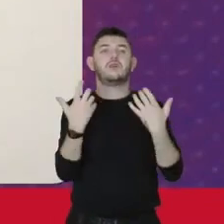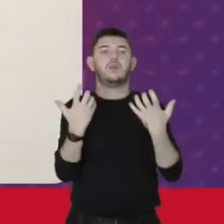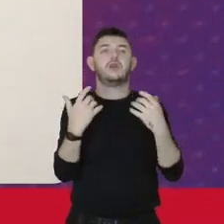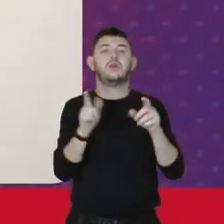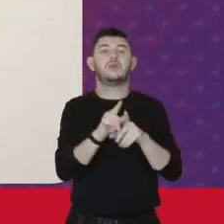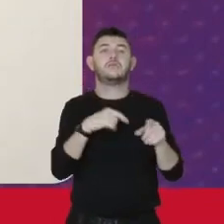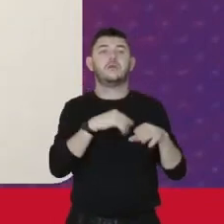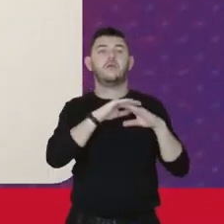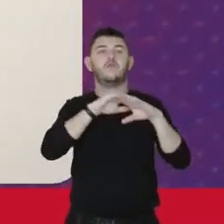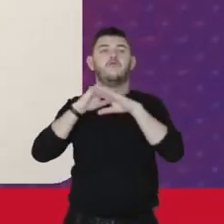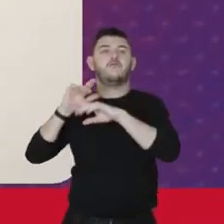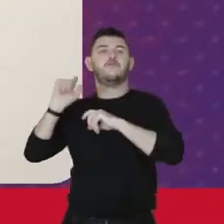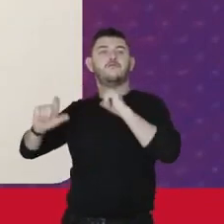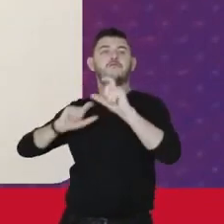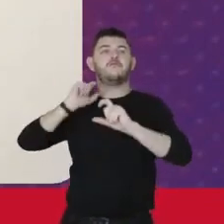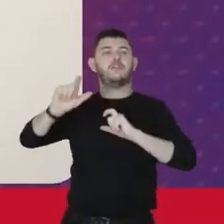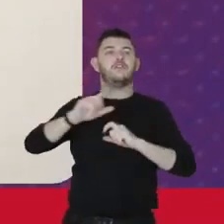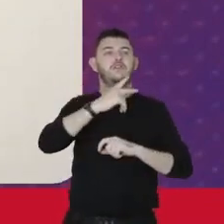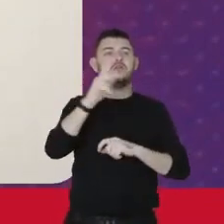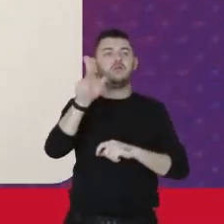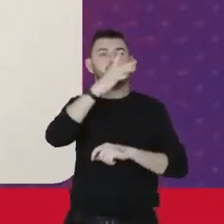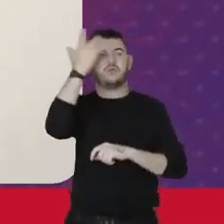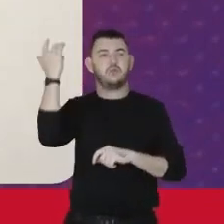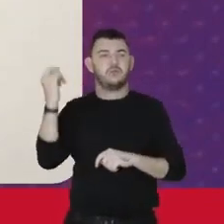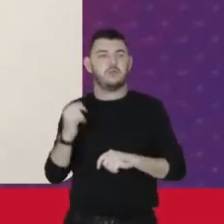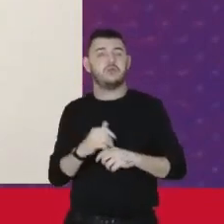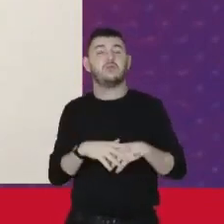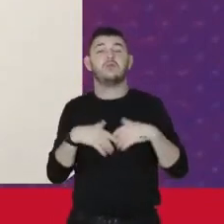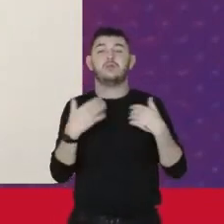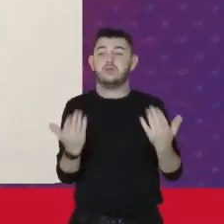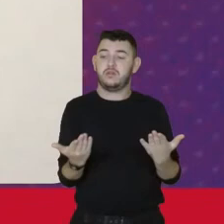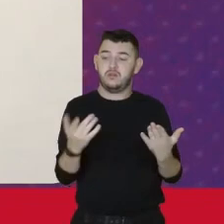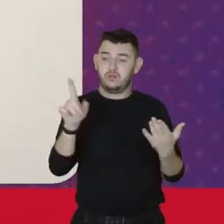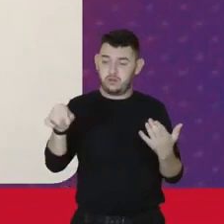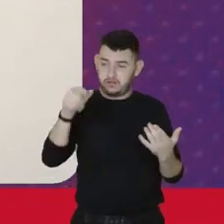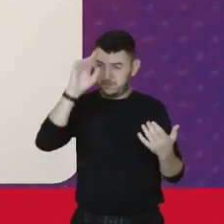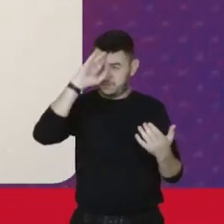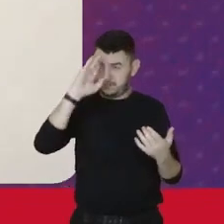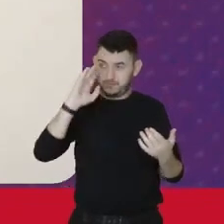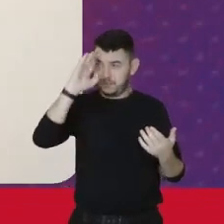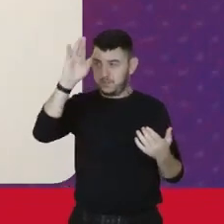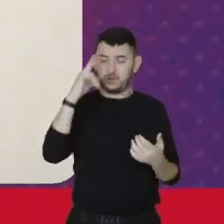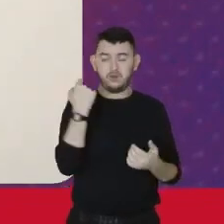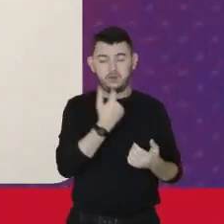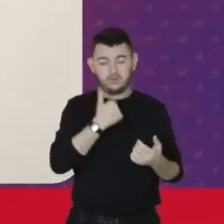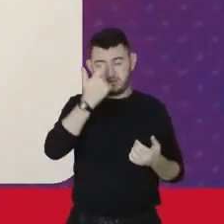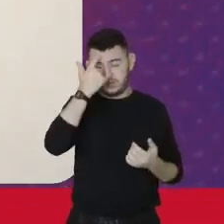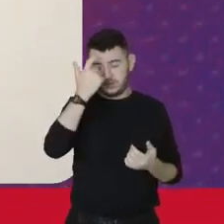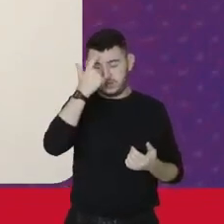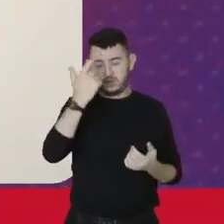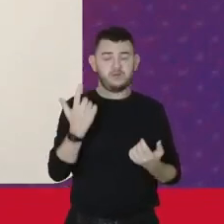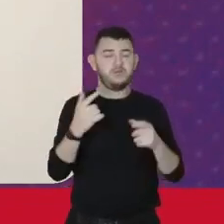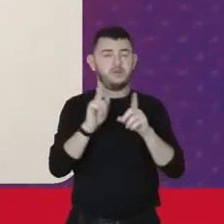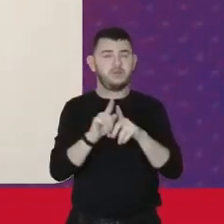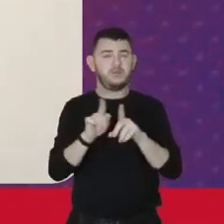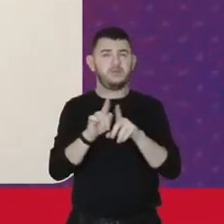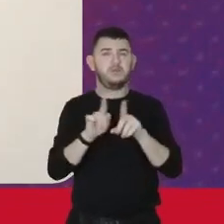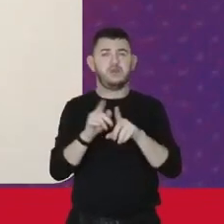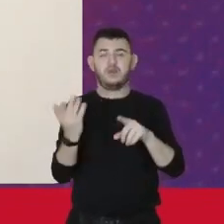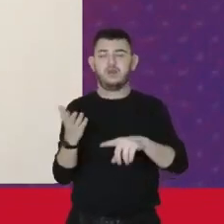outras pessoas. É fundamental que a gente pense em como que a gente pode transformar a nossa sociedade numa